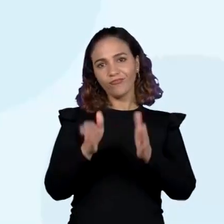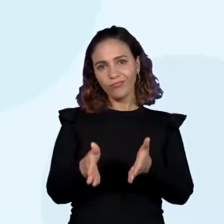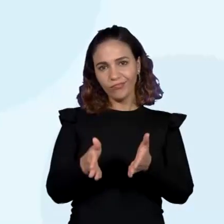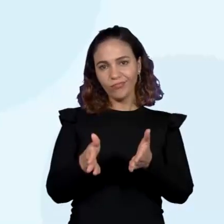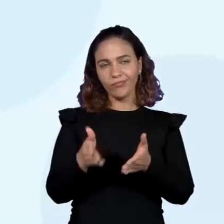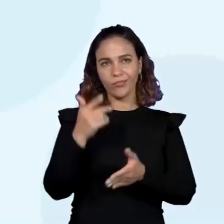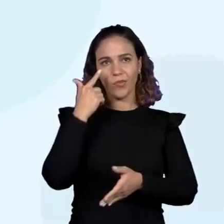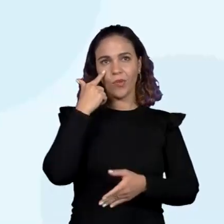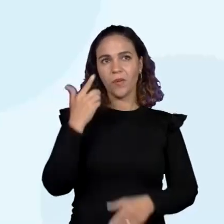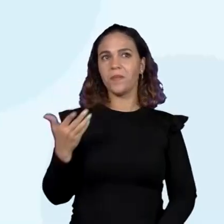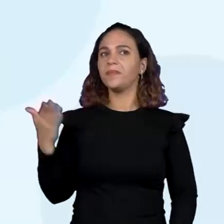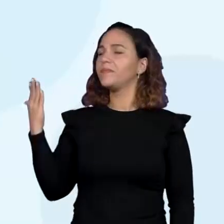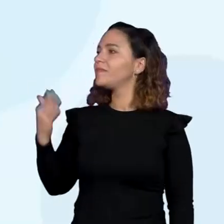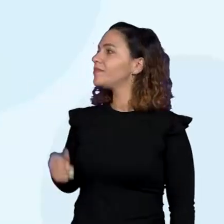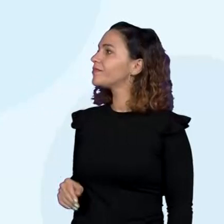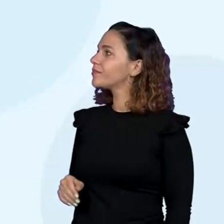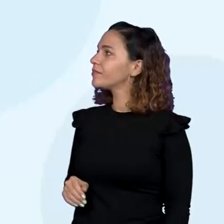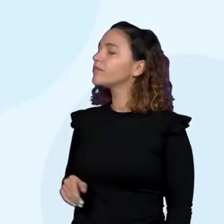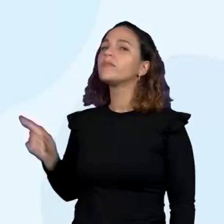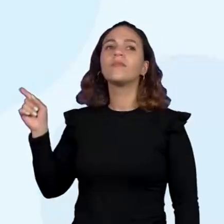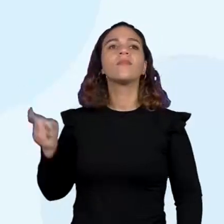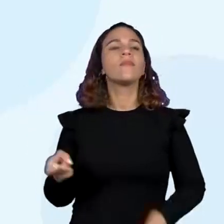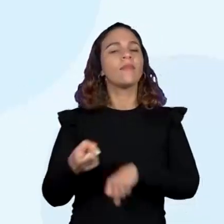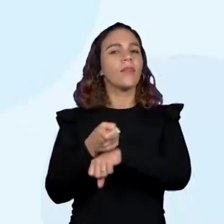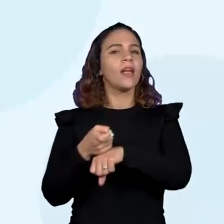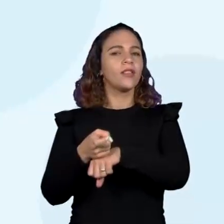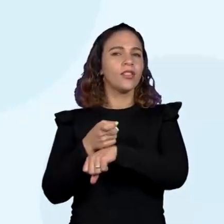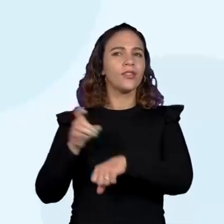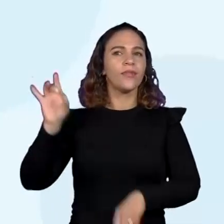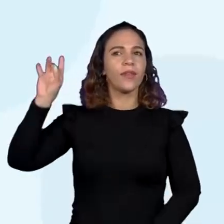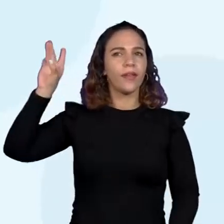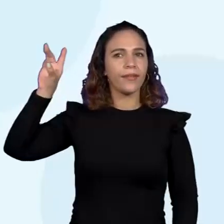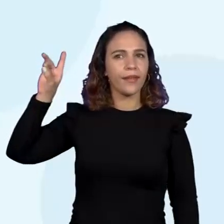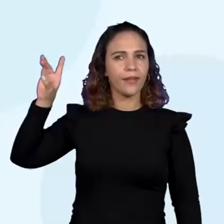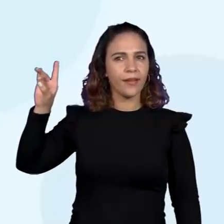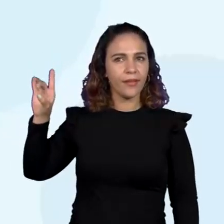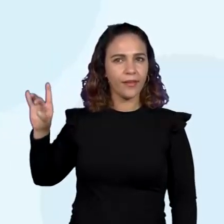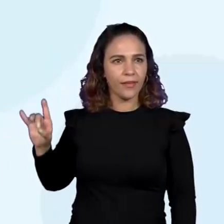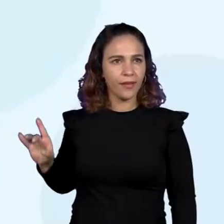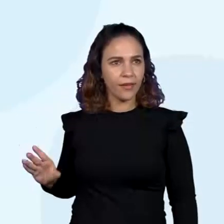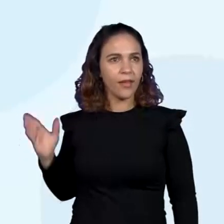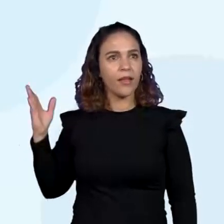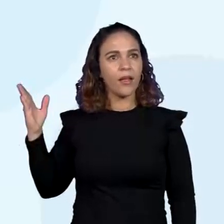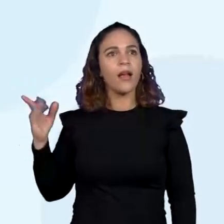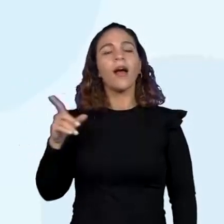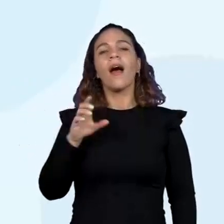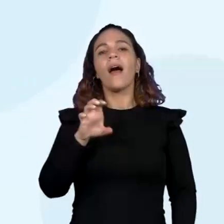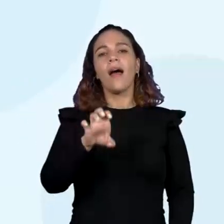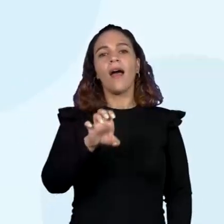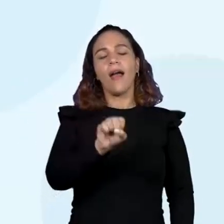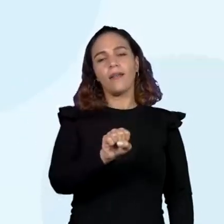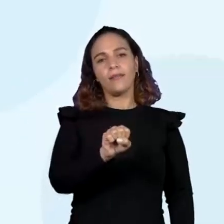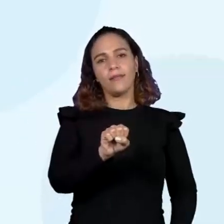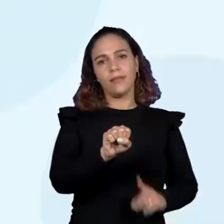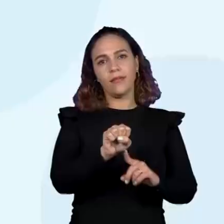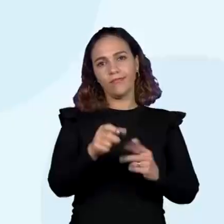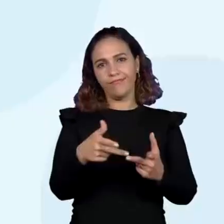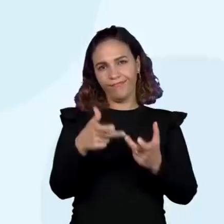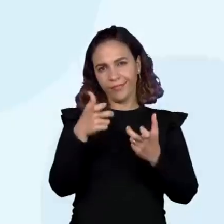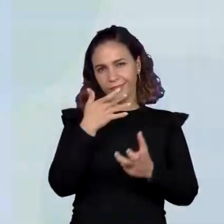Deixa eu marcar. Todos os adjetivos pátrios masculinos terminam em S. Isso é fácil de